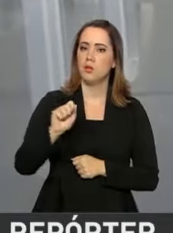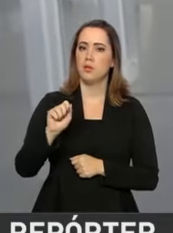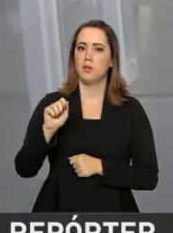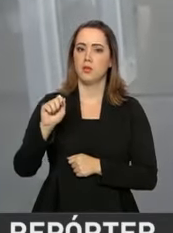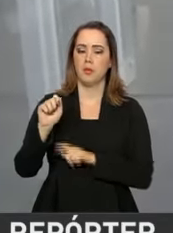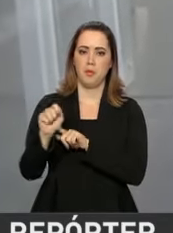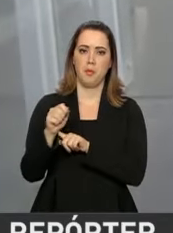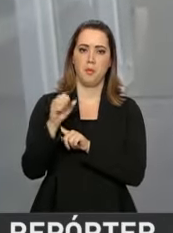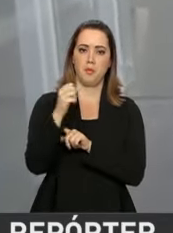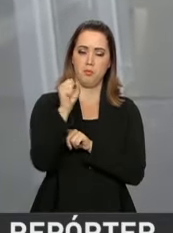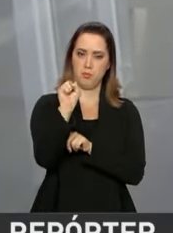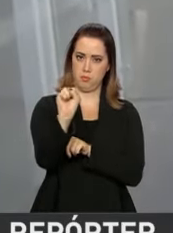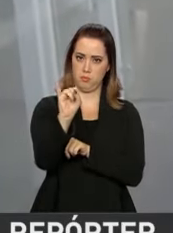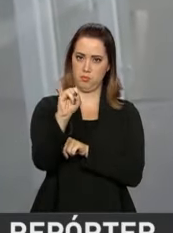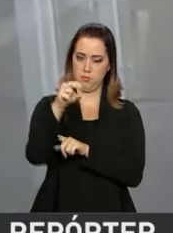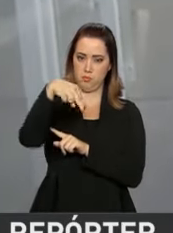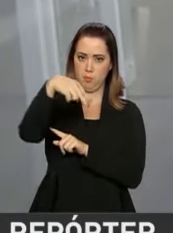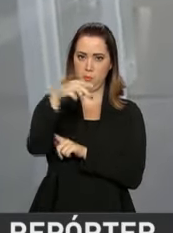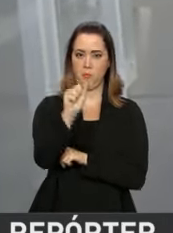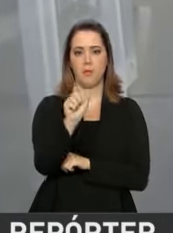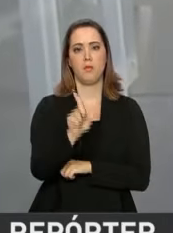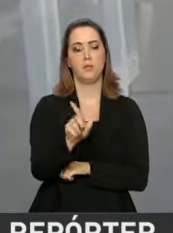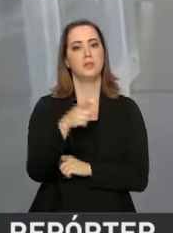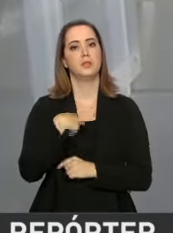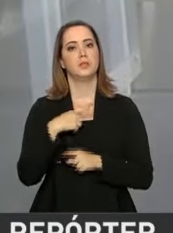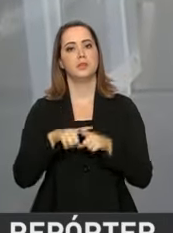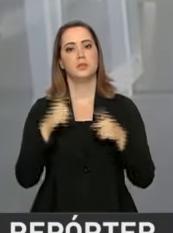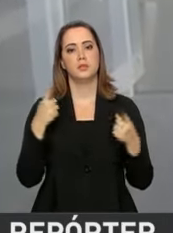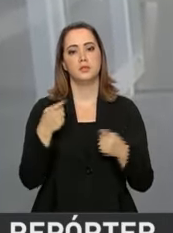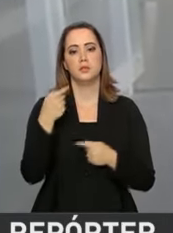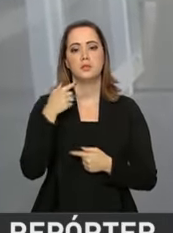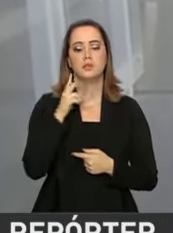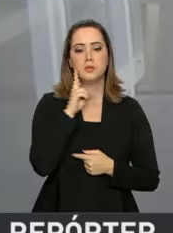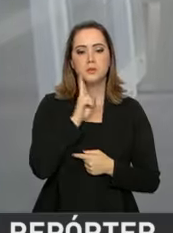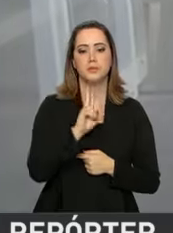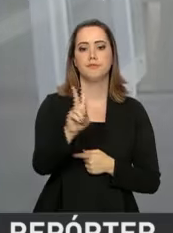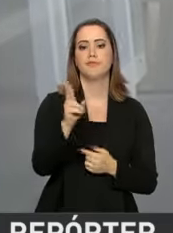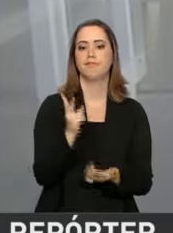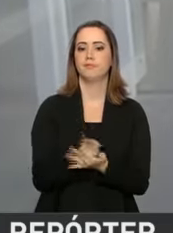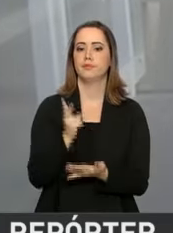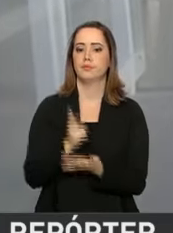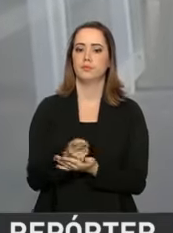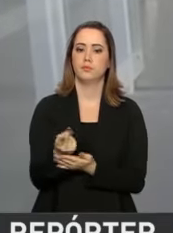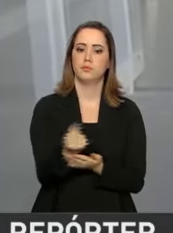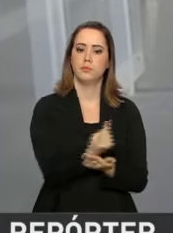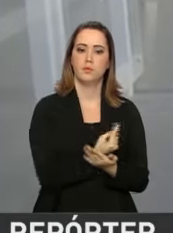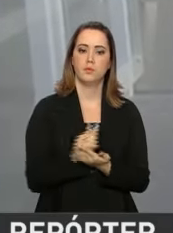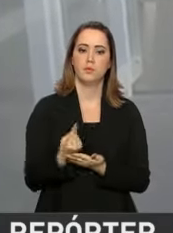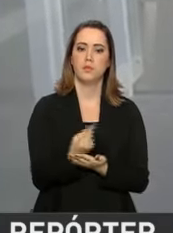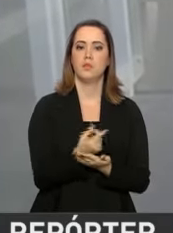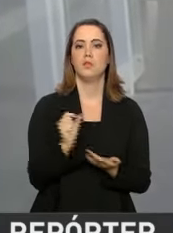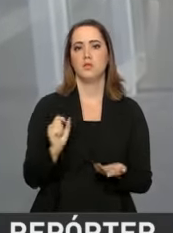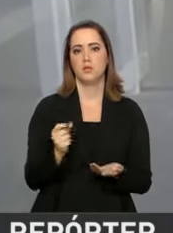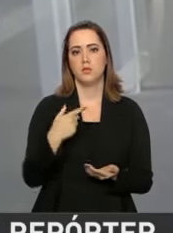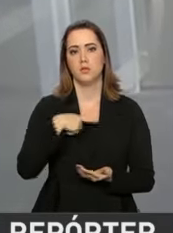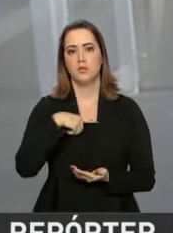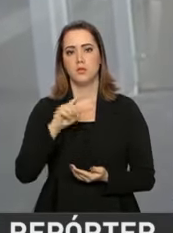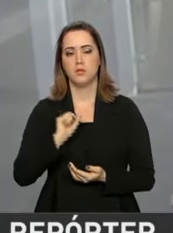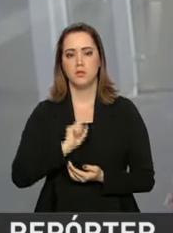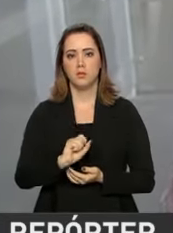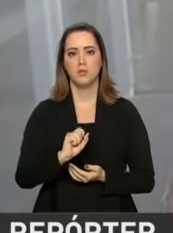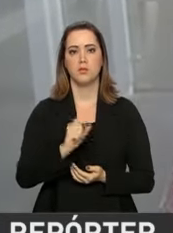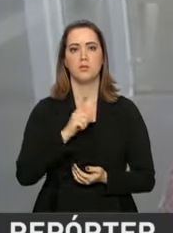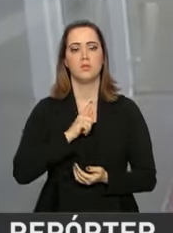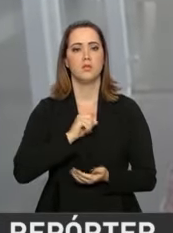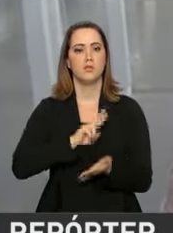antenas e tudo mais, mas quando você compra o serviço é sempre a mesma história, né? De não funcionar sinal. E na maioria das